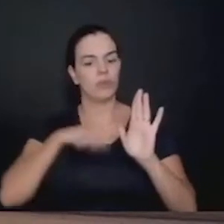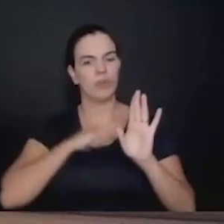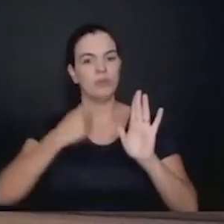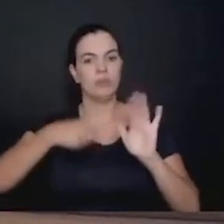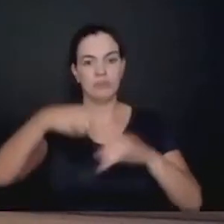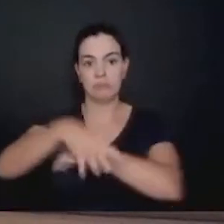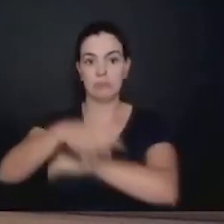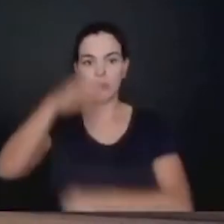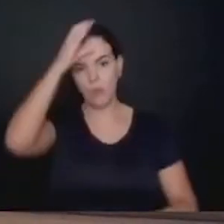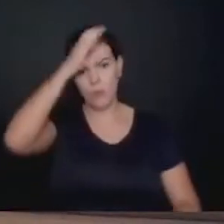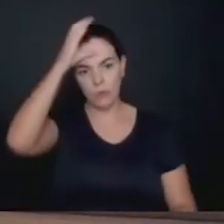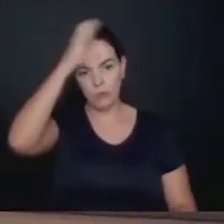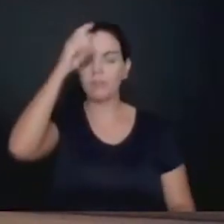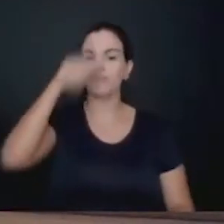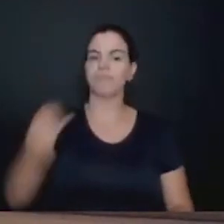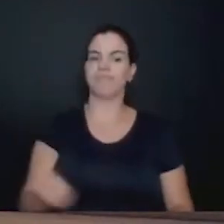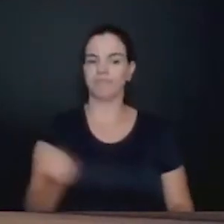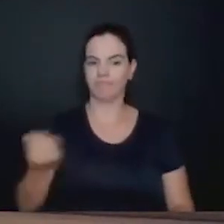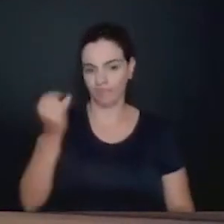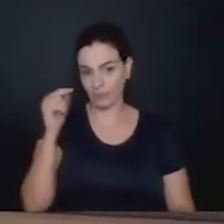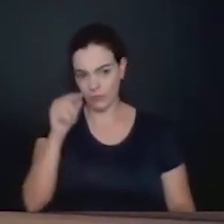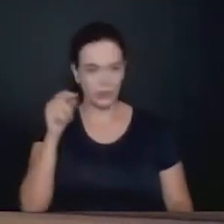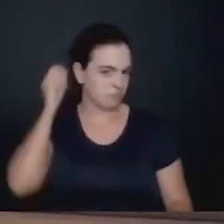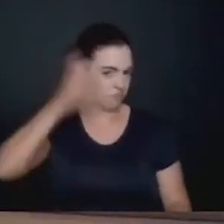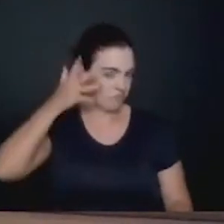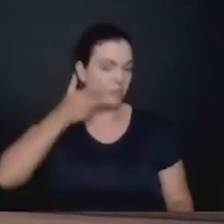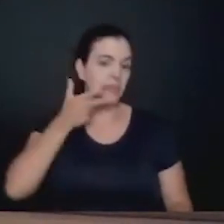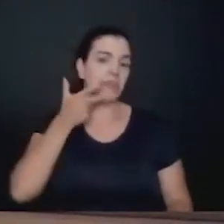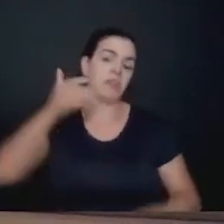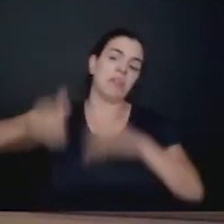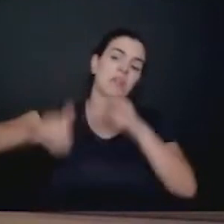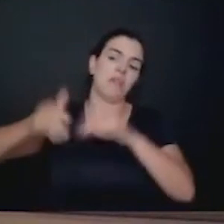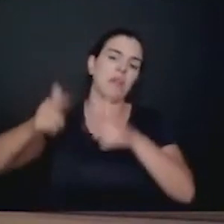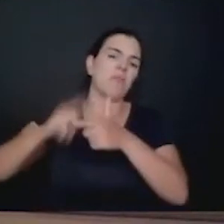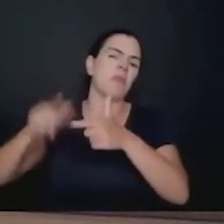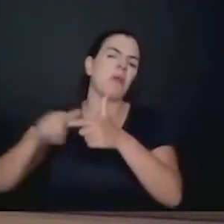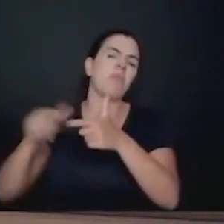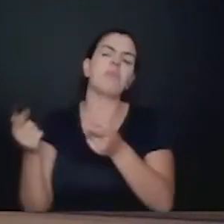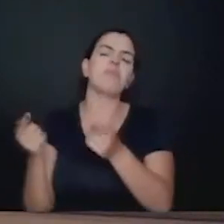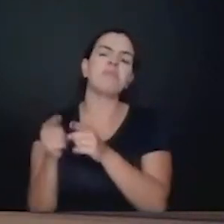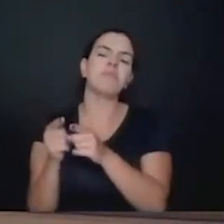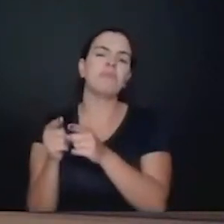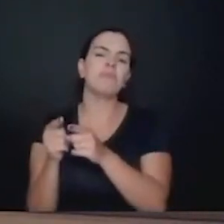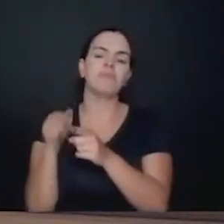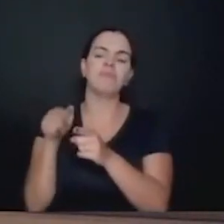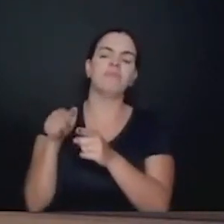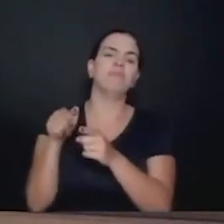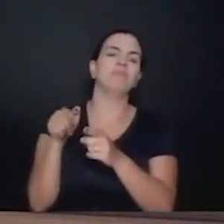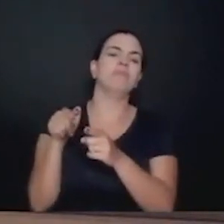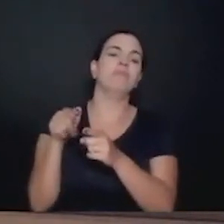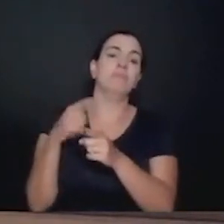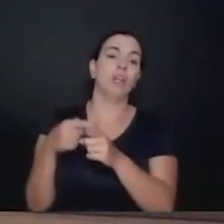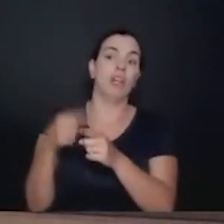senhor fez uma fala dizendo que talvez seja um problema pequeno, mas talvez seja pequeno porque é do outro. Isso. Né? É só quem